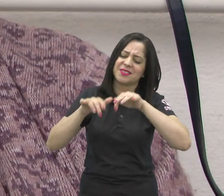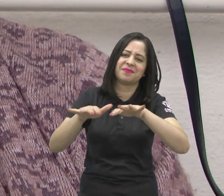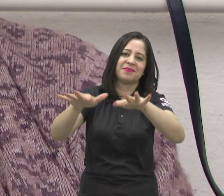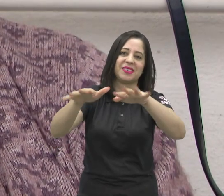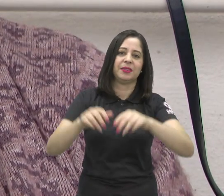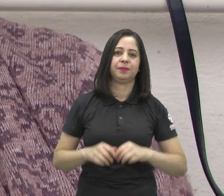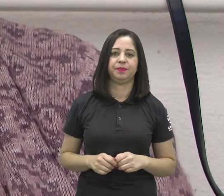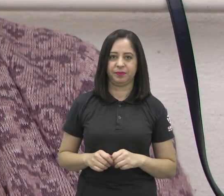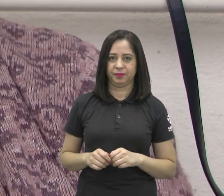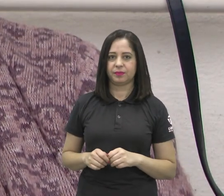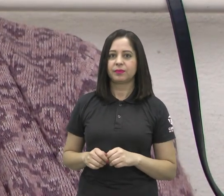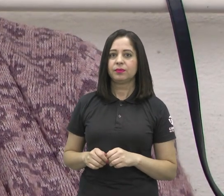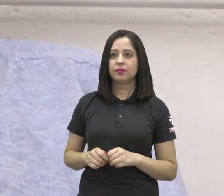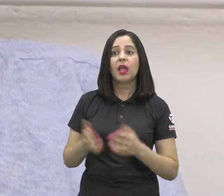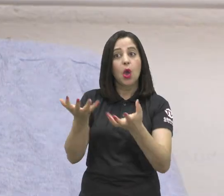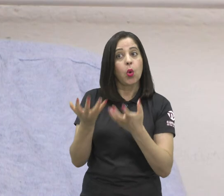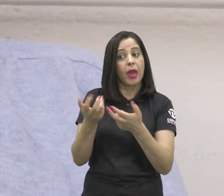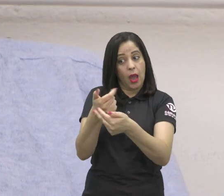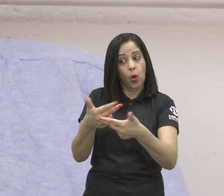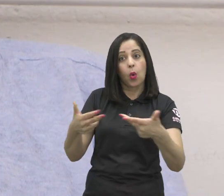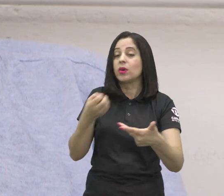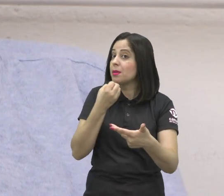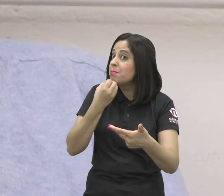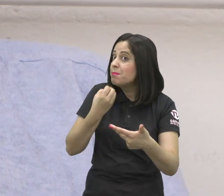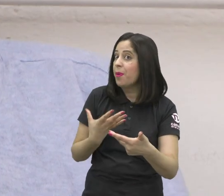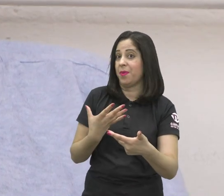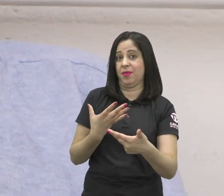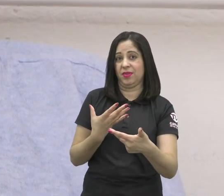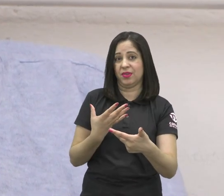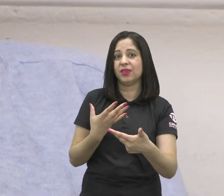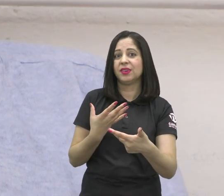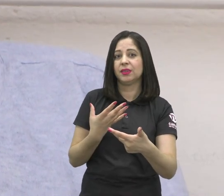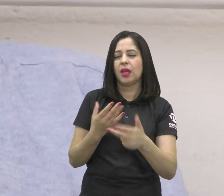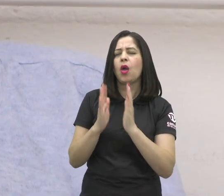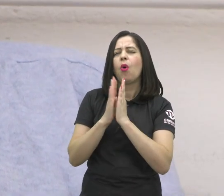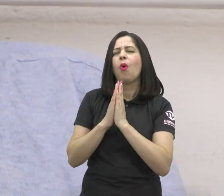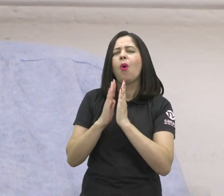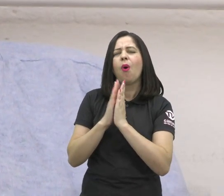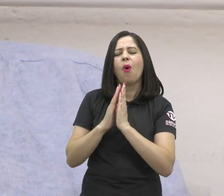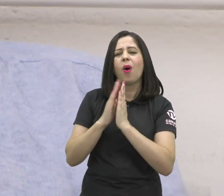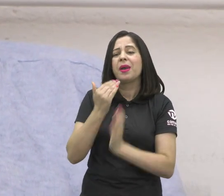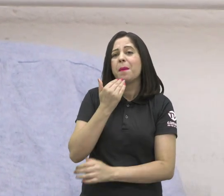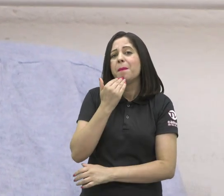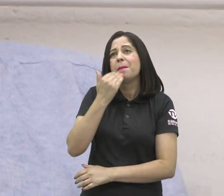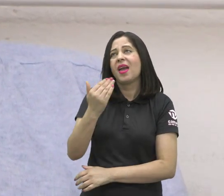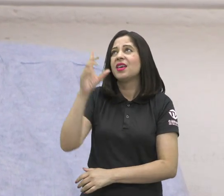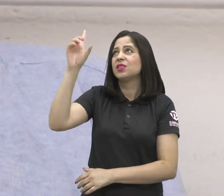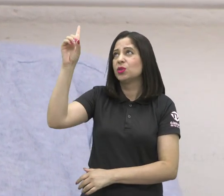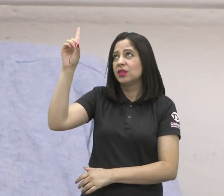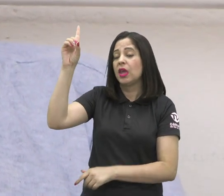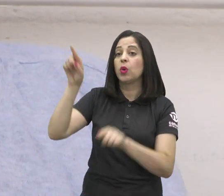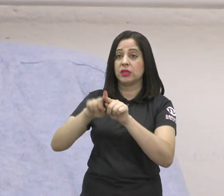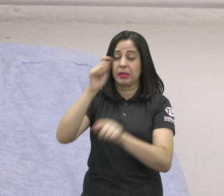mundo todo. Muita paz. Desejo coisa boa para todos nós. Eu rezo